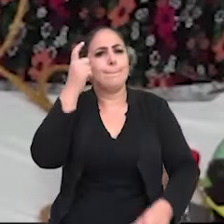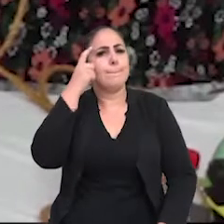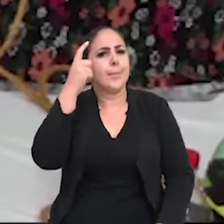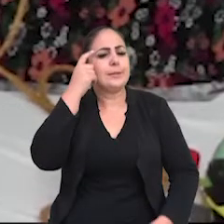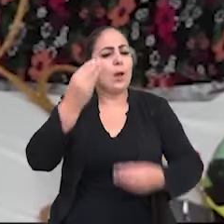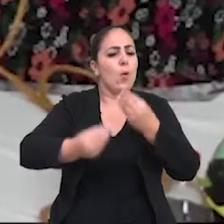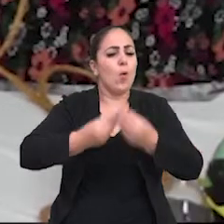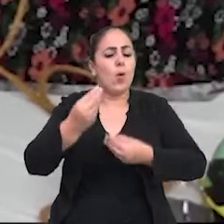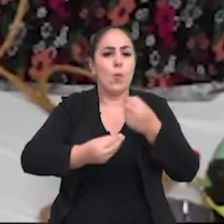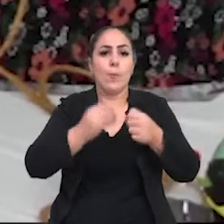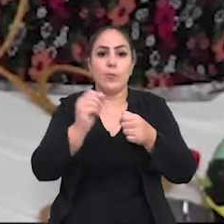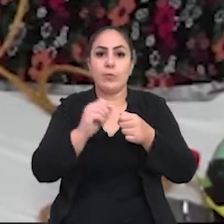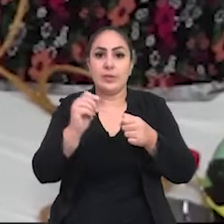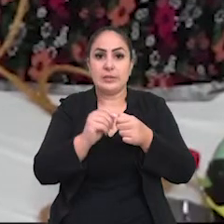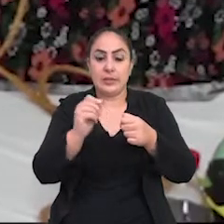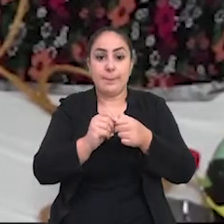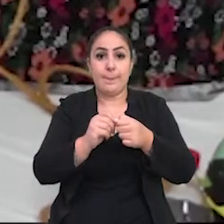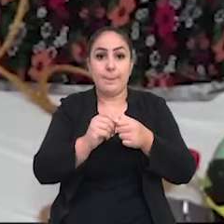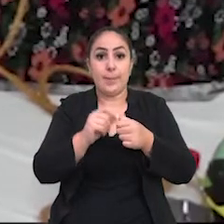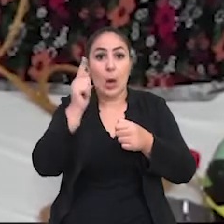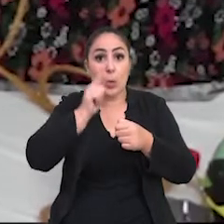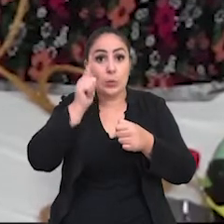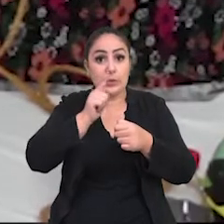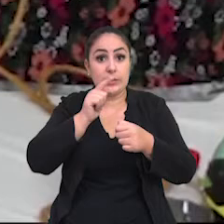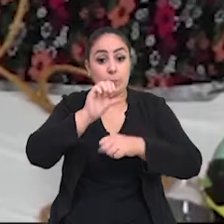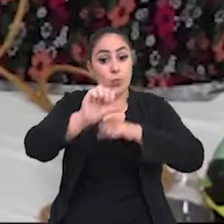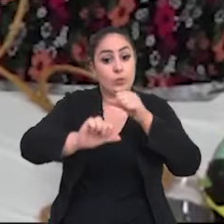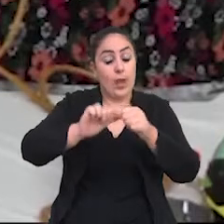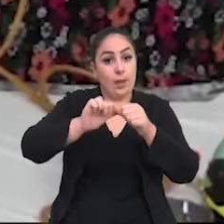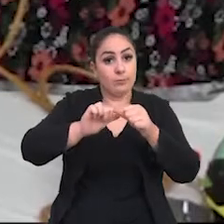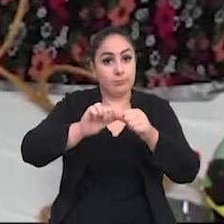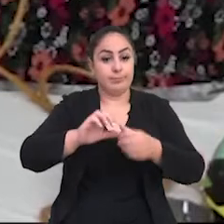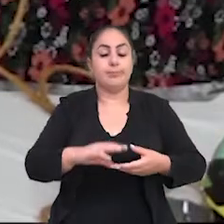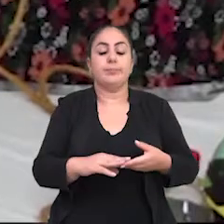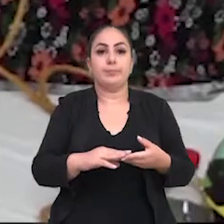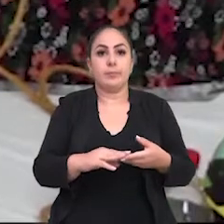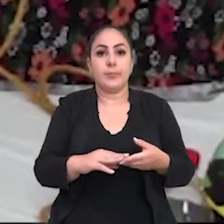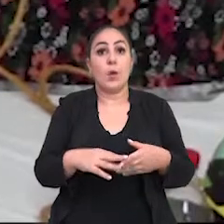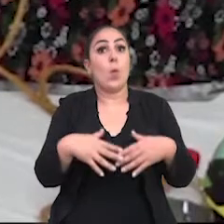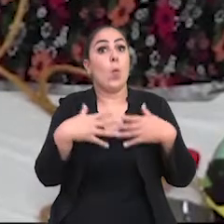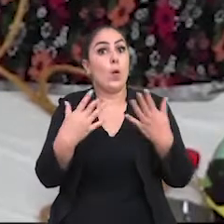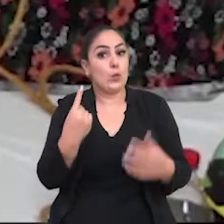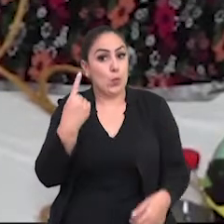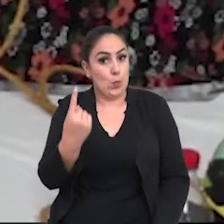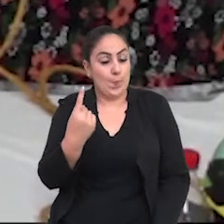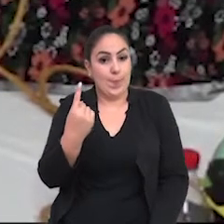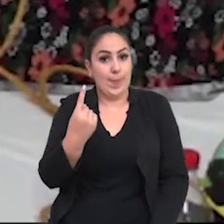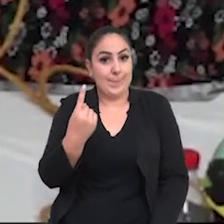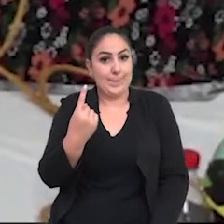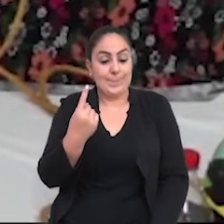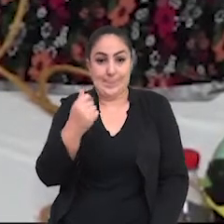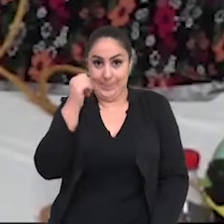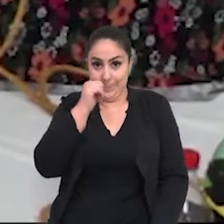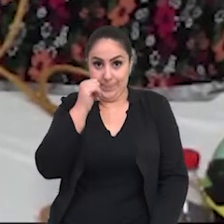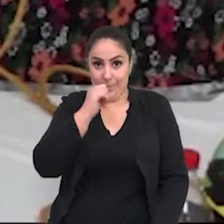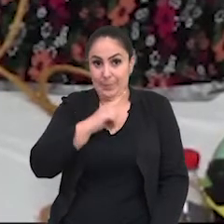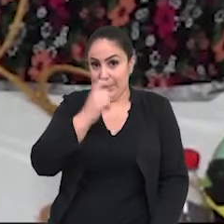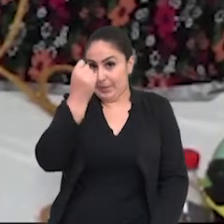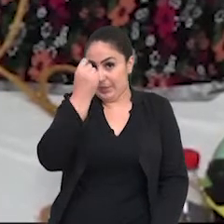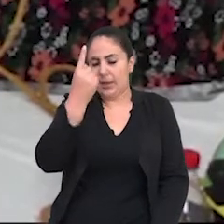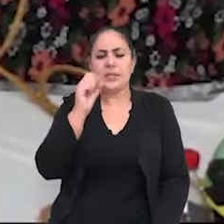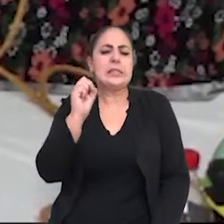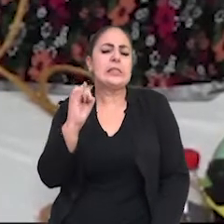para pensar o que é que elas poderiam fazer para mudar essa situação. Foi quando uma das indiazinhas teve uma